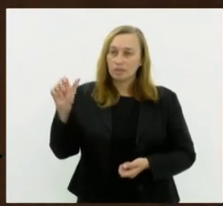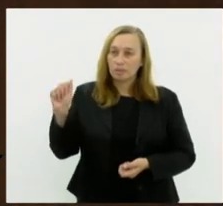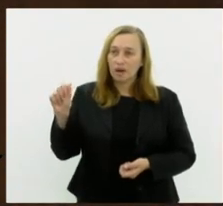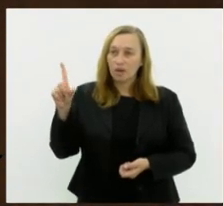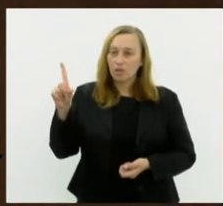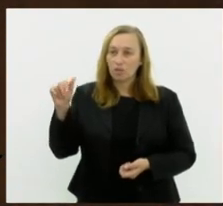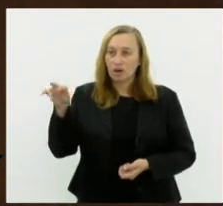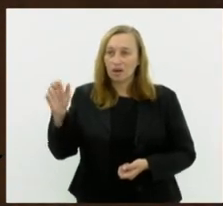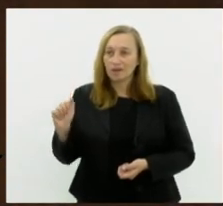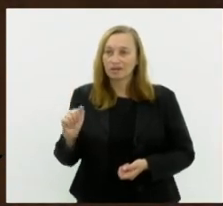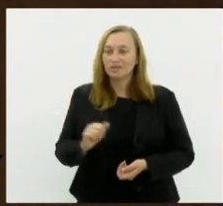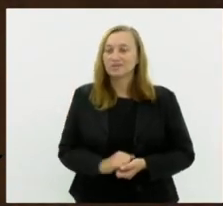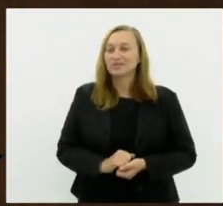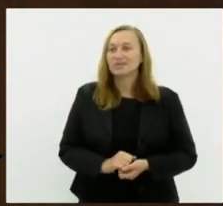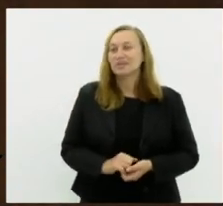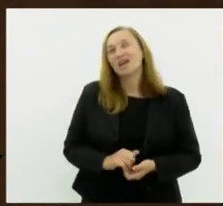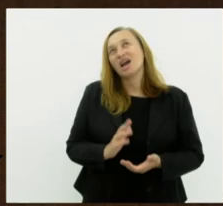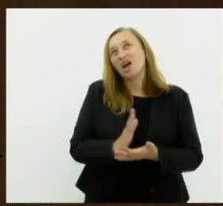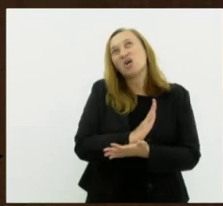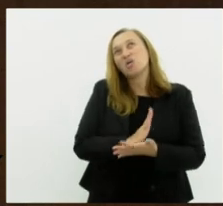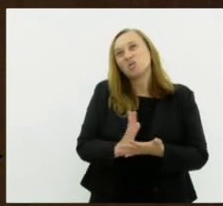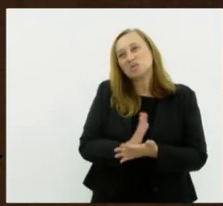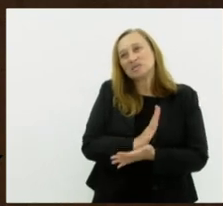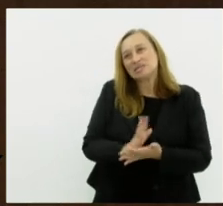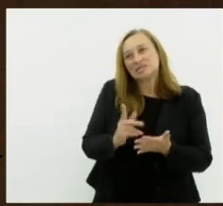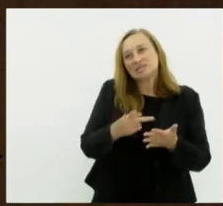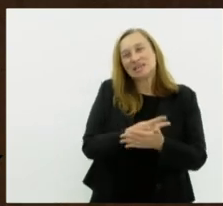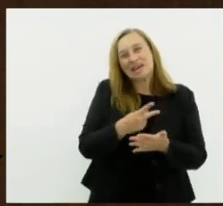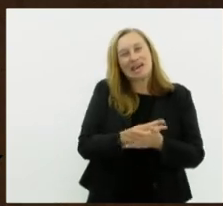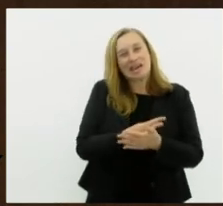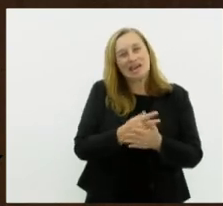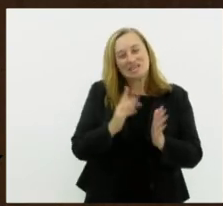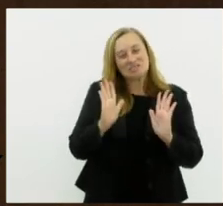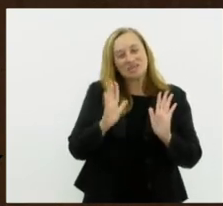Ottoni, mas eu respeito... Gosto de Ottoni.